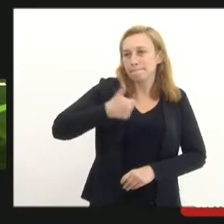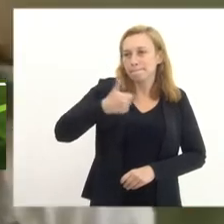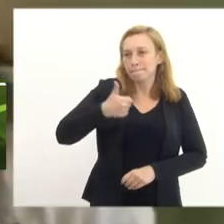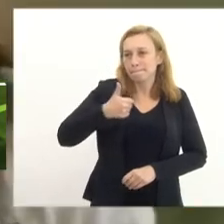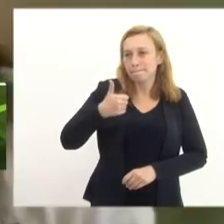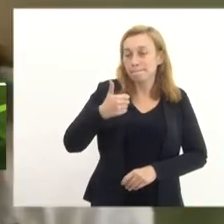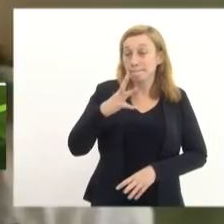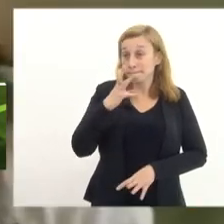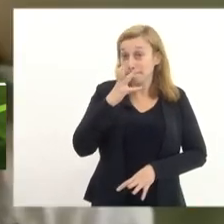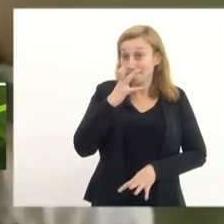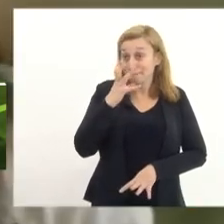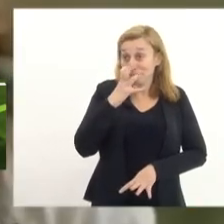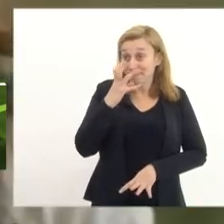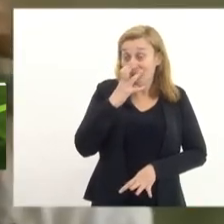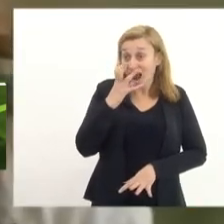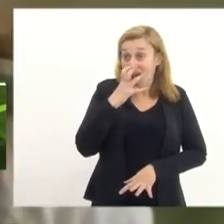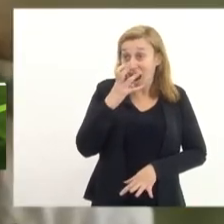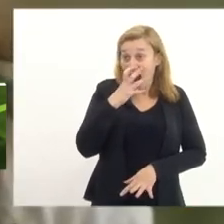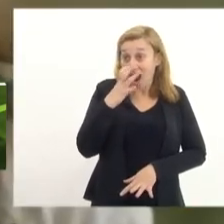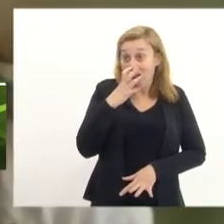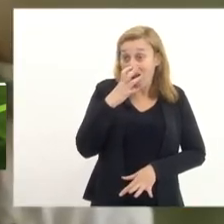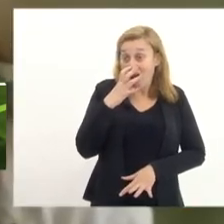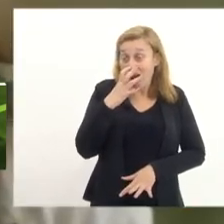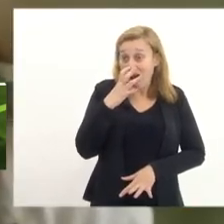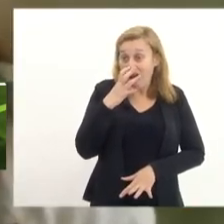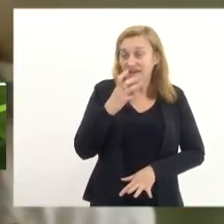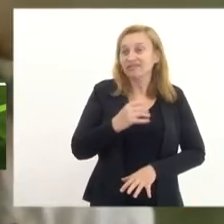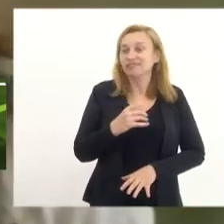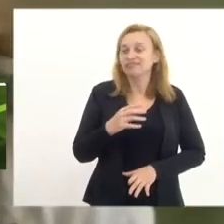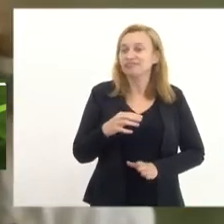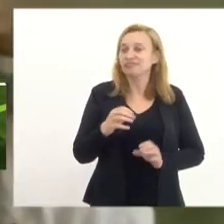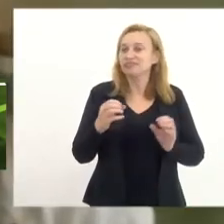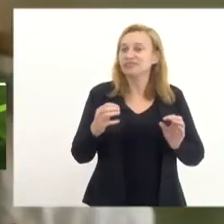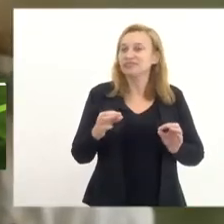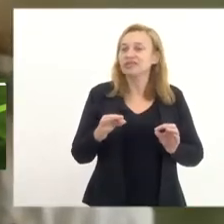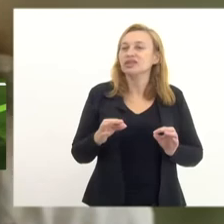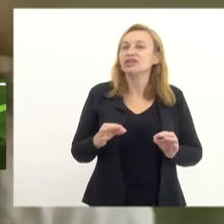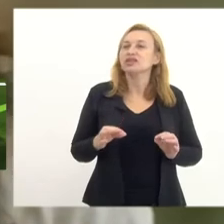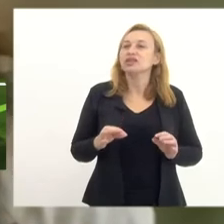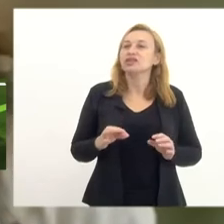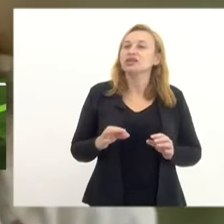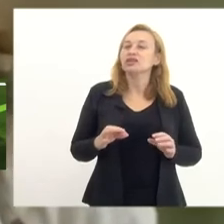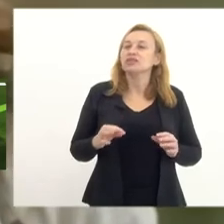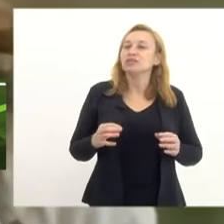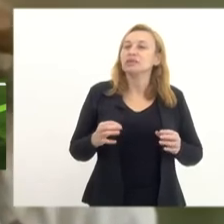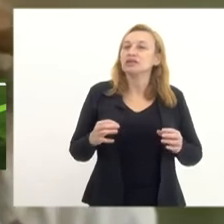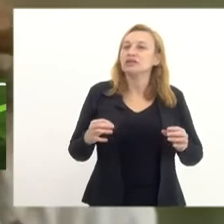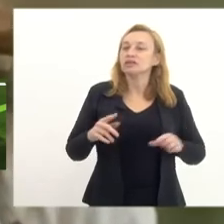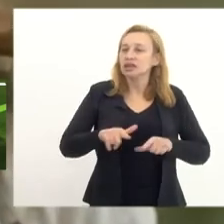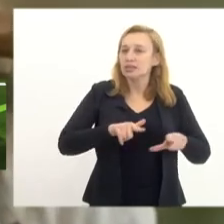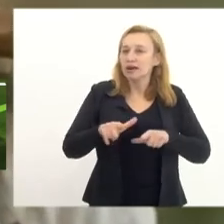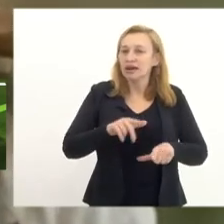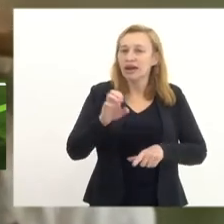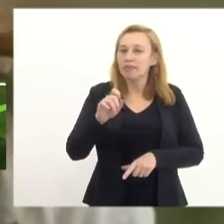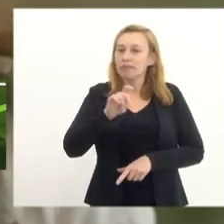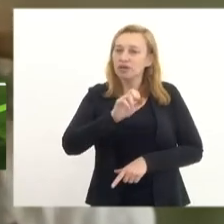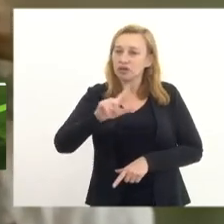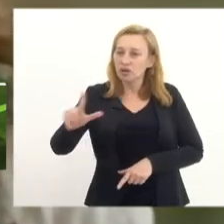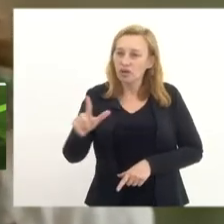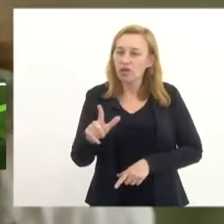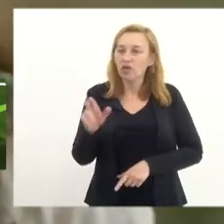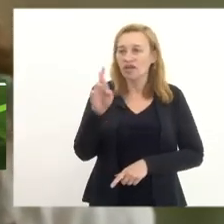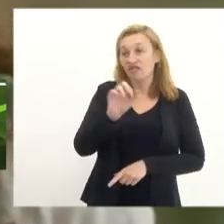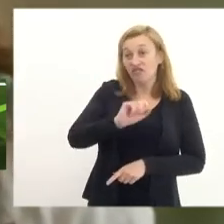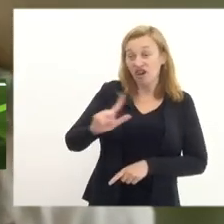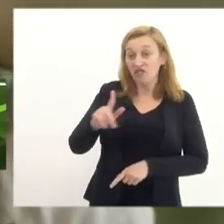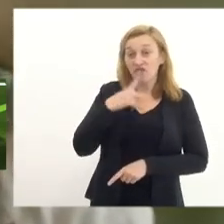uma admiração muito grande pelas realizações da Equinor, né? O Rafael falou